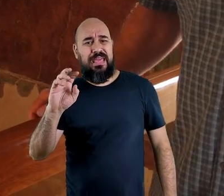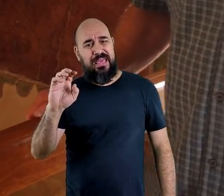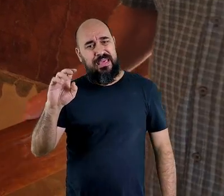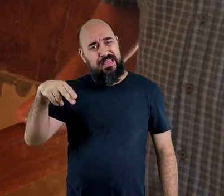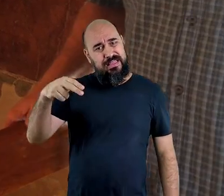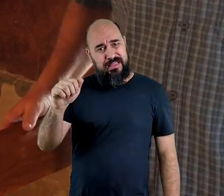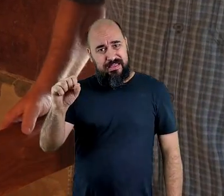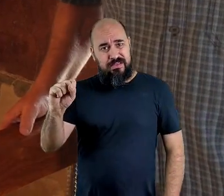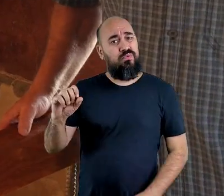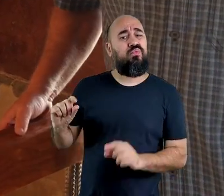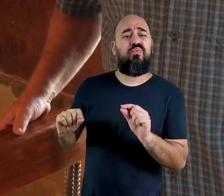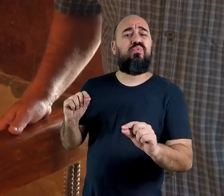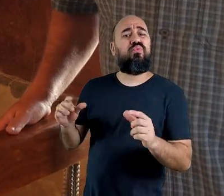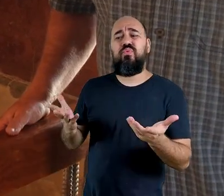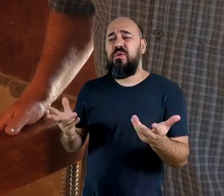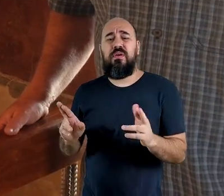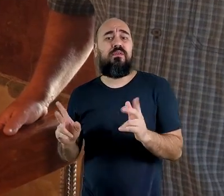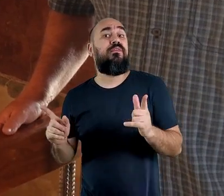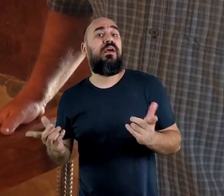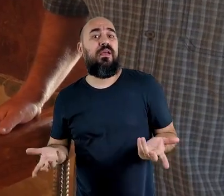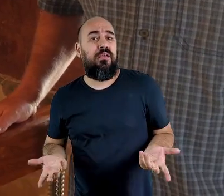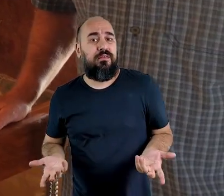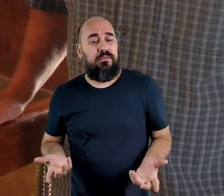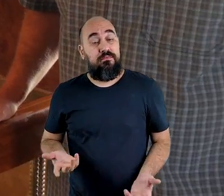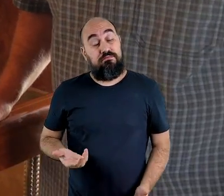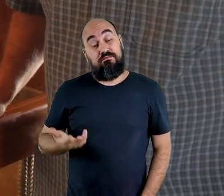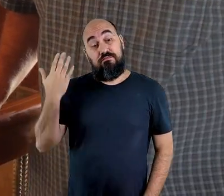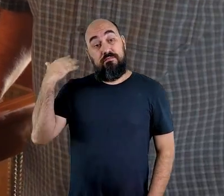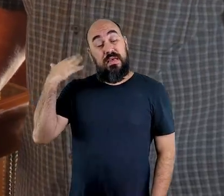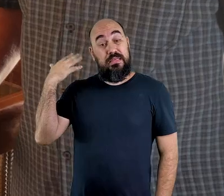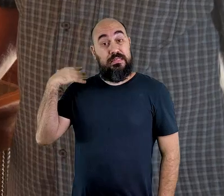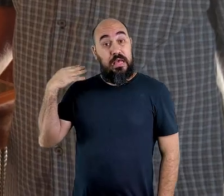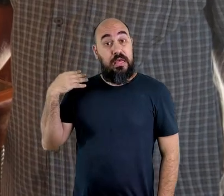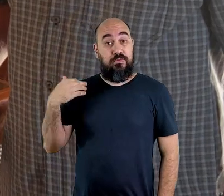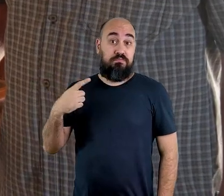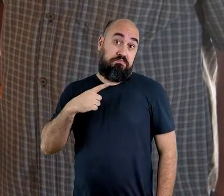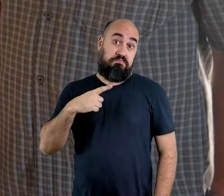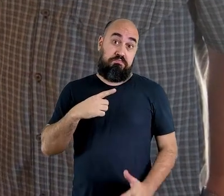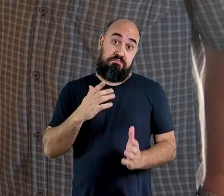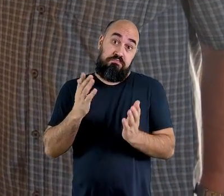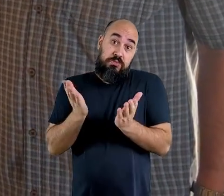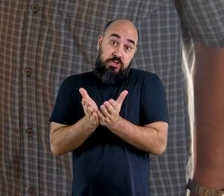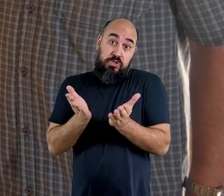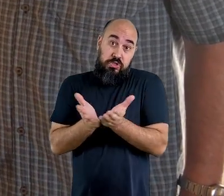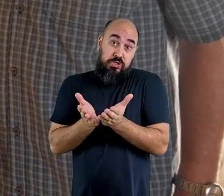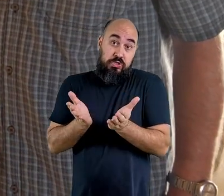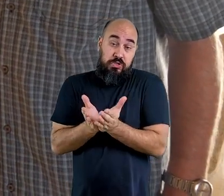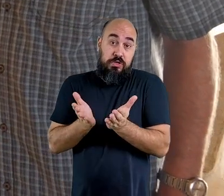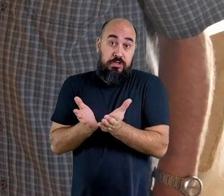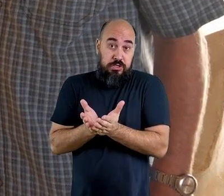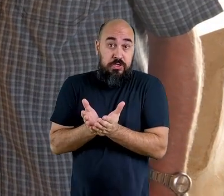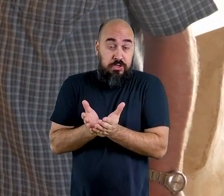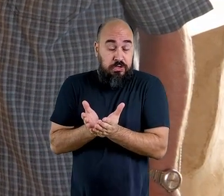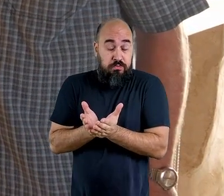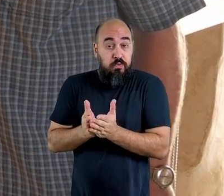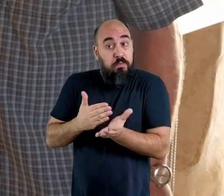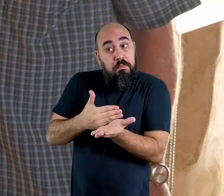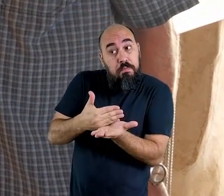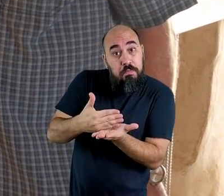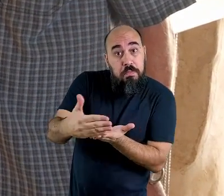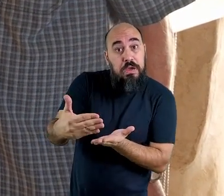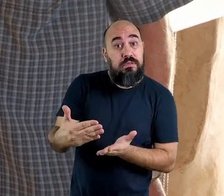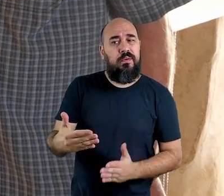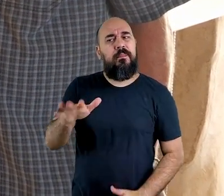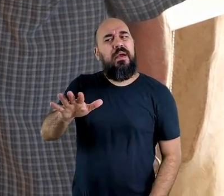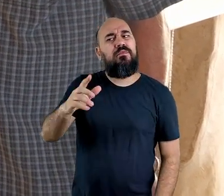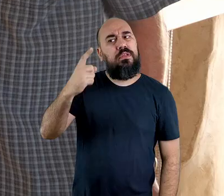dos helênicos, dos gregos, sobre o cristianismo. Não que nós devamos viver numa bolha, mas você tem que saber até que ponto você